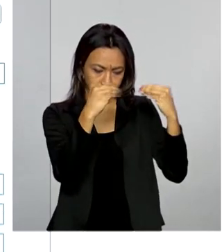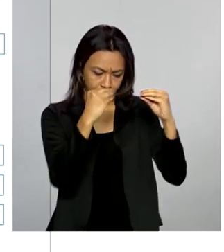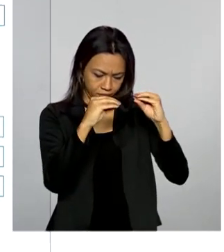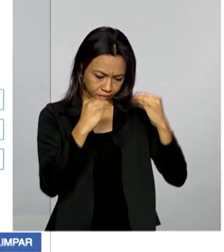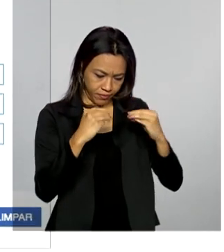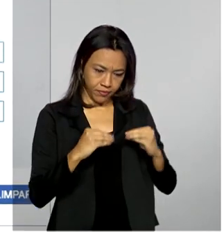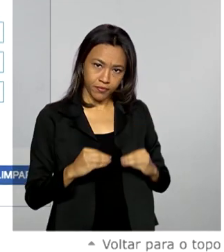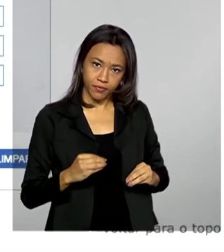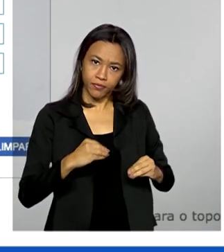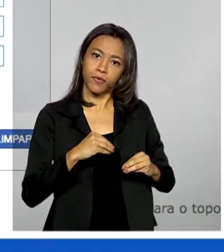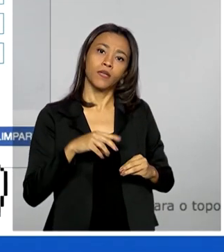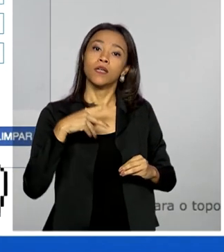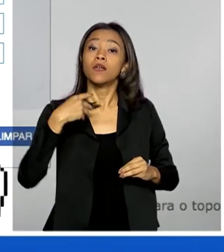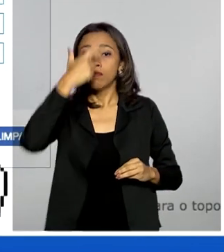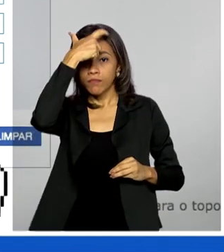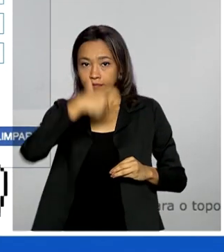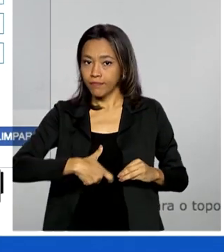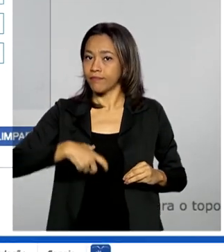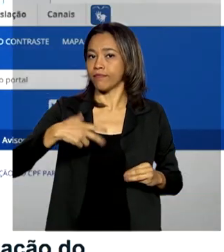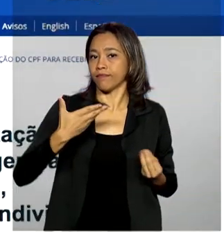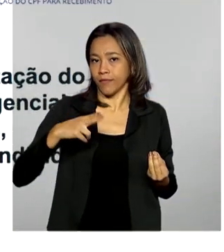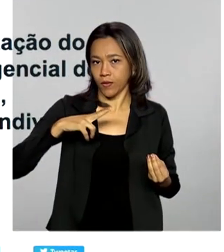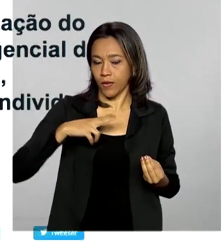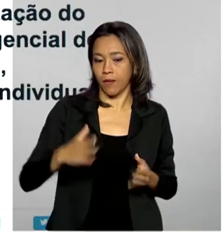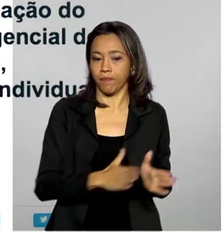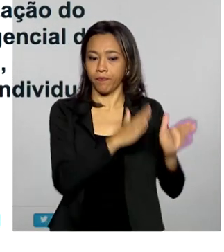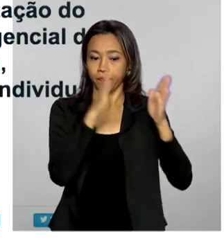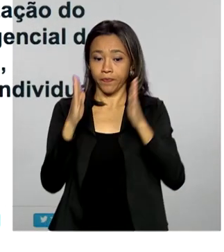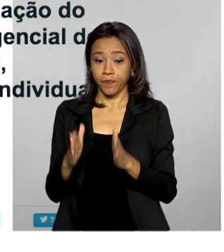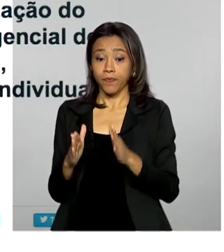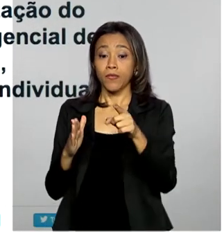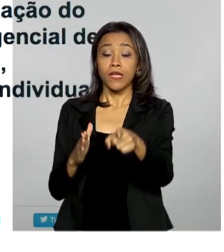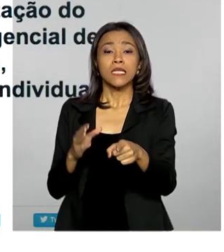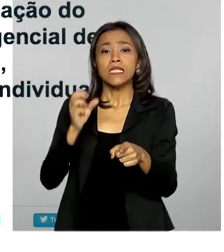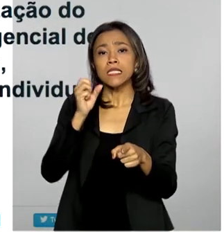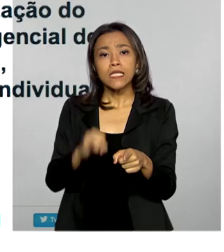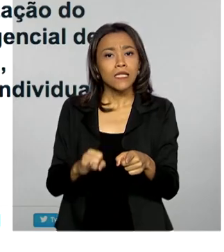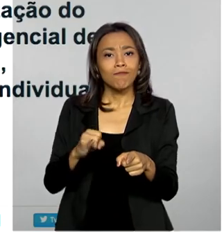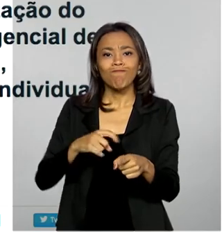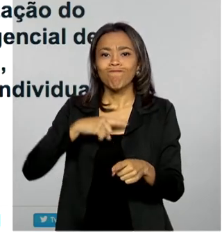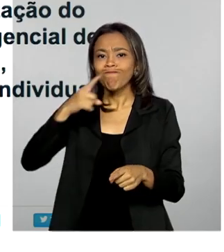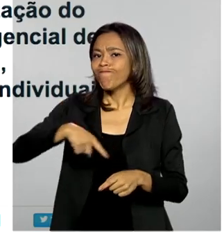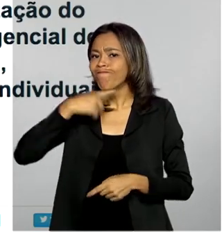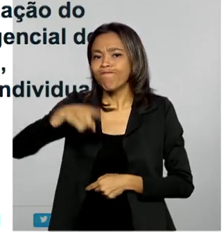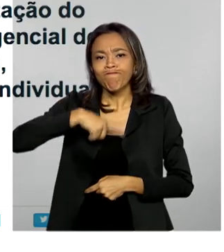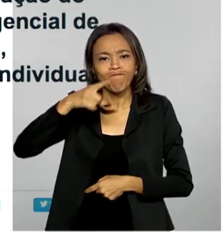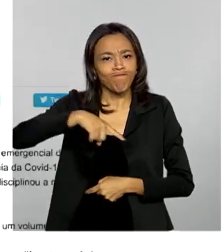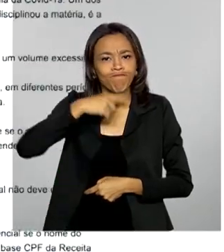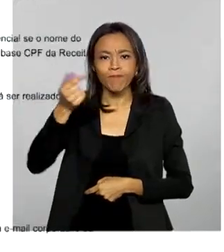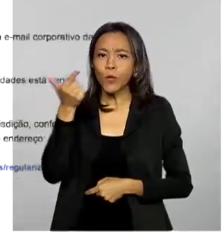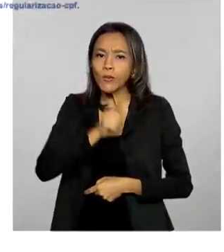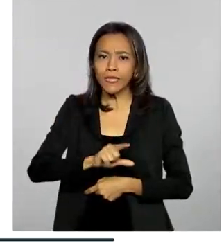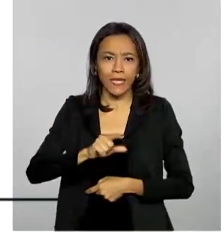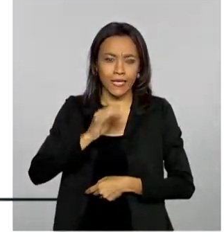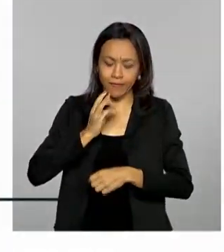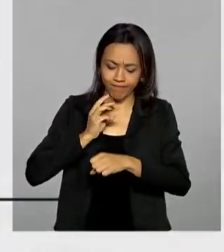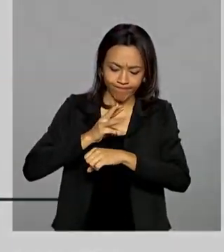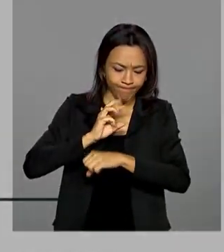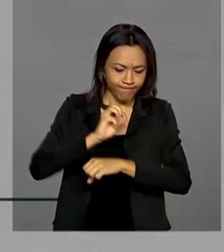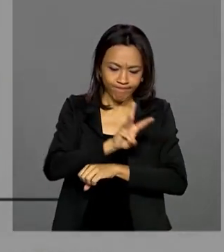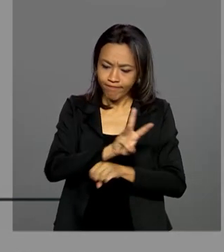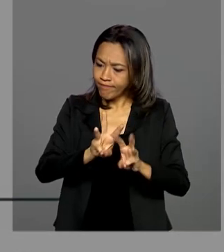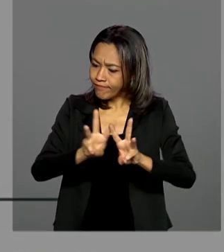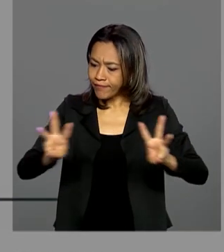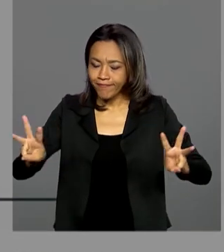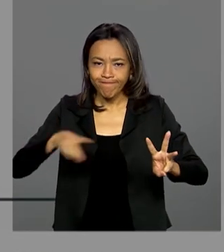preencher o formulário com os dados pessoais para os casos em que não for possível regularizar pelo site